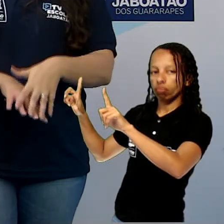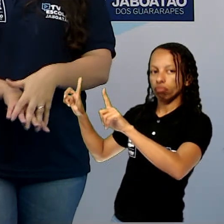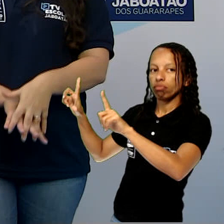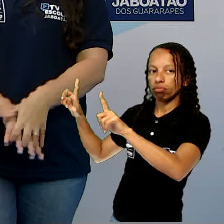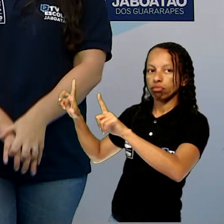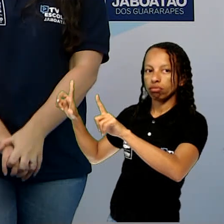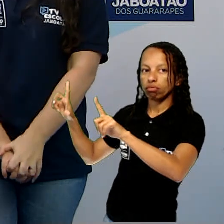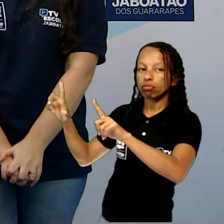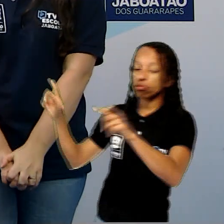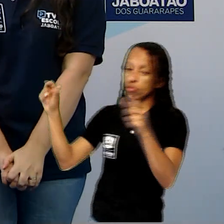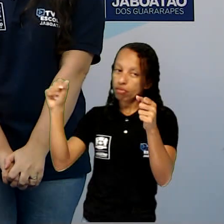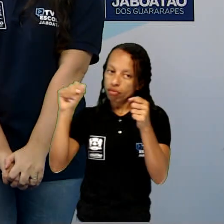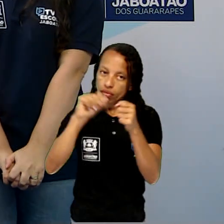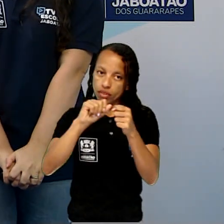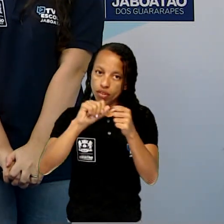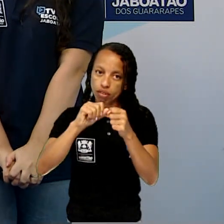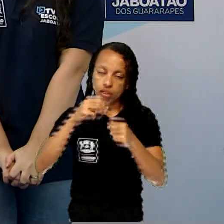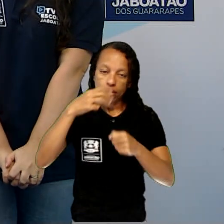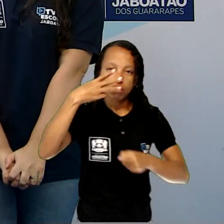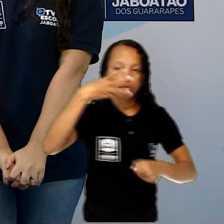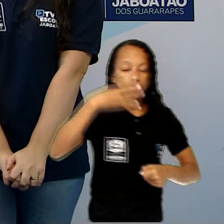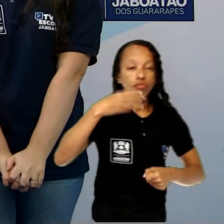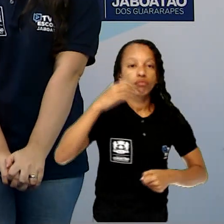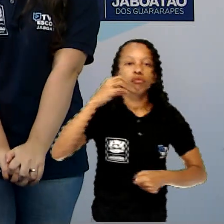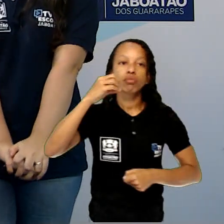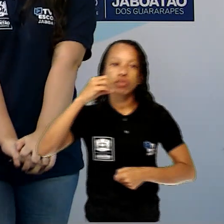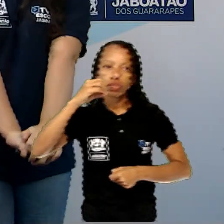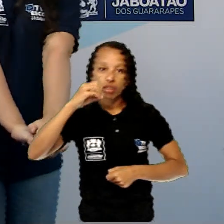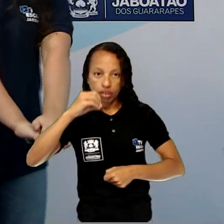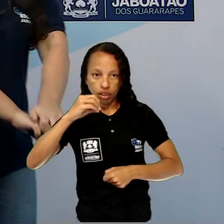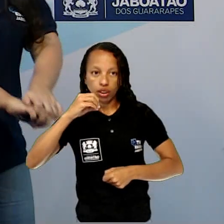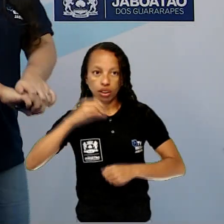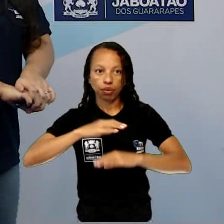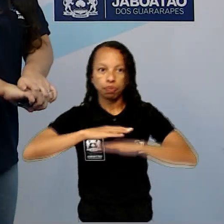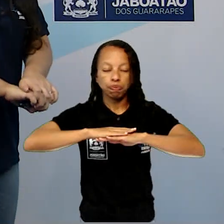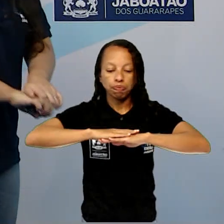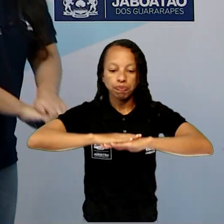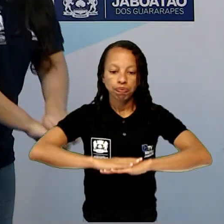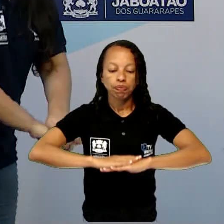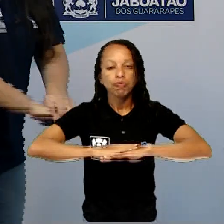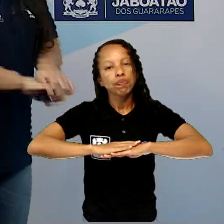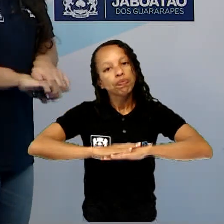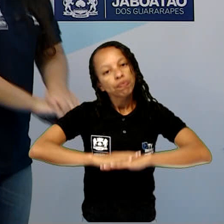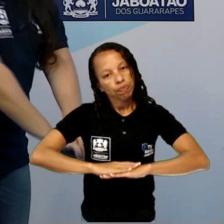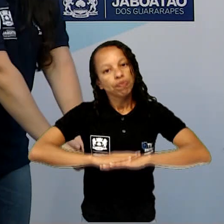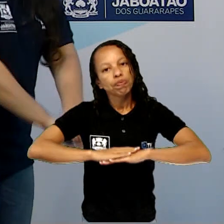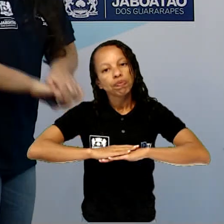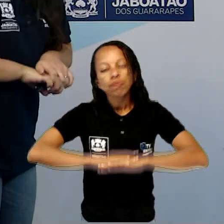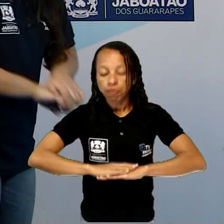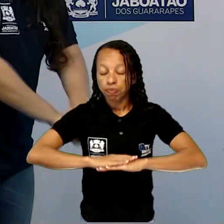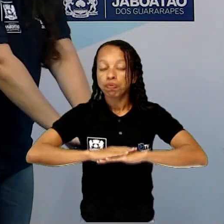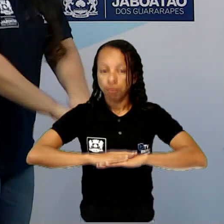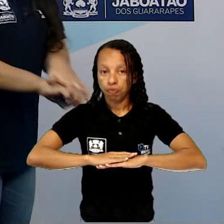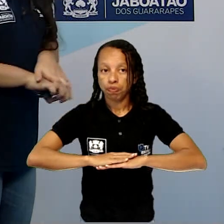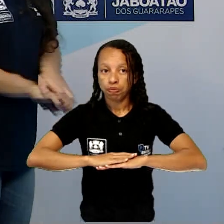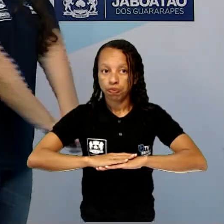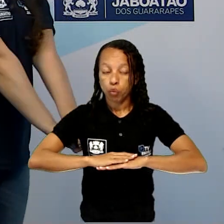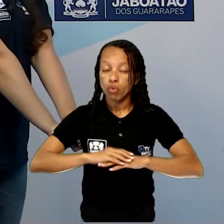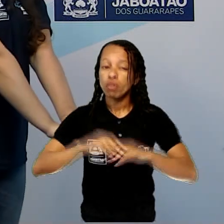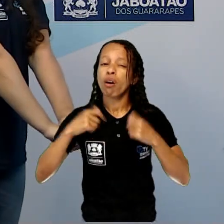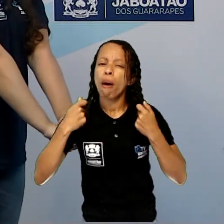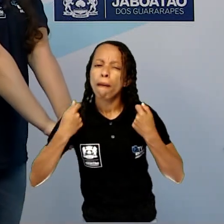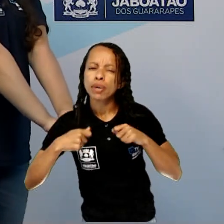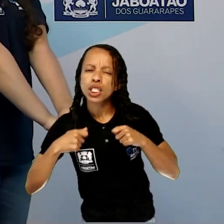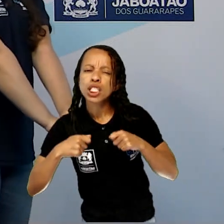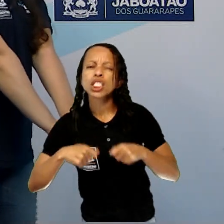E vai realizar 30 compressões. Pode ver ó, que o braço não dobra, eu não vou fazer assim. Eu vou